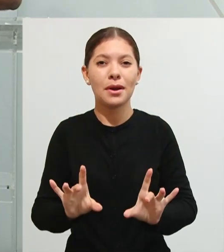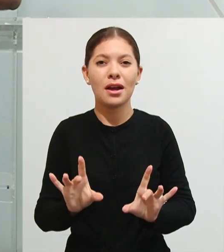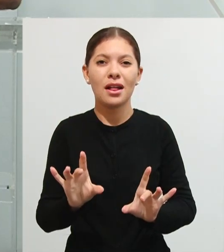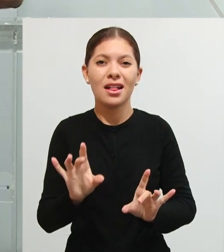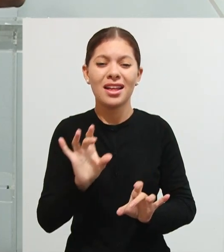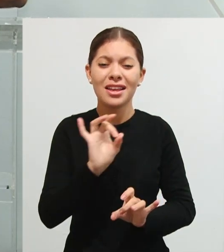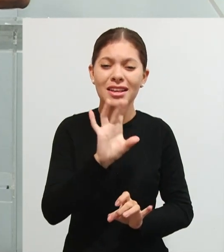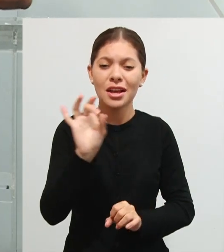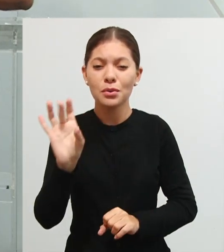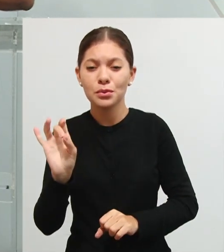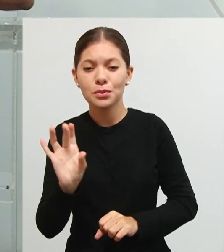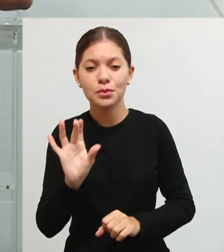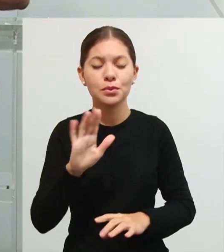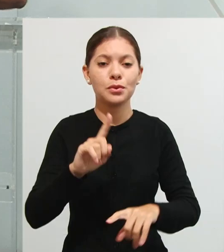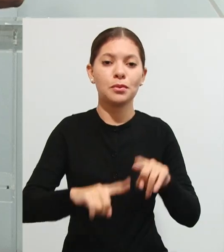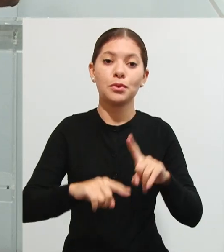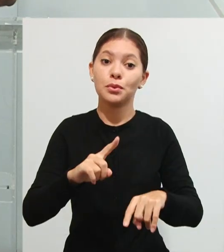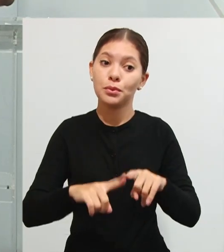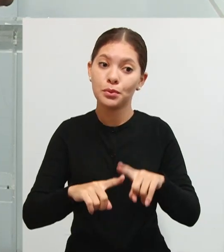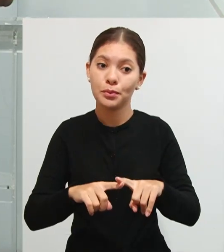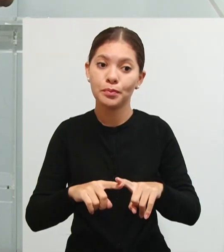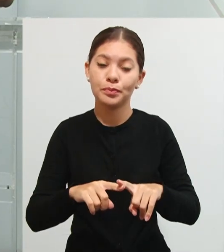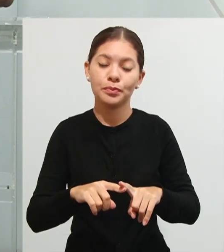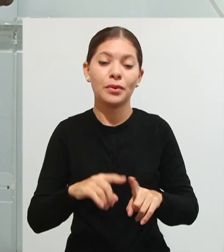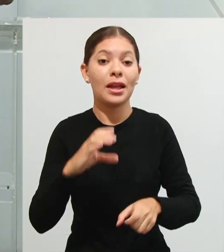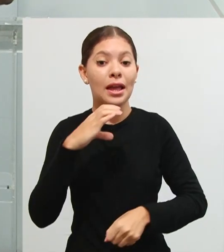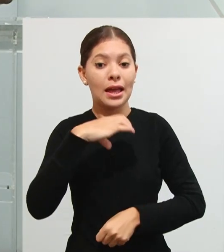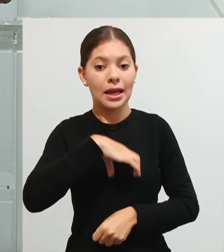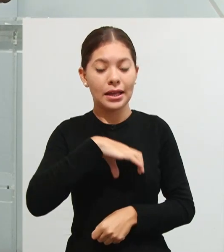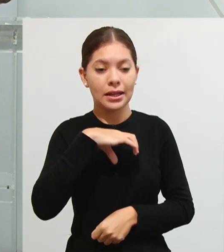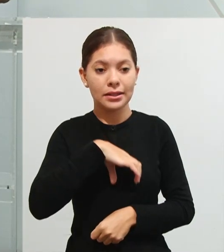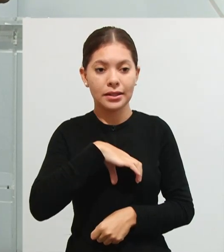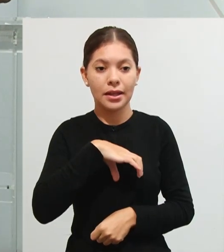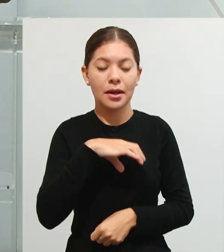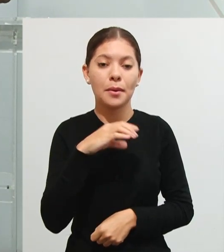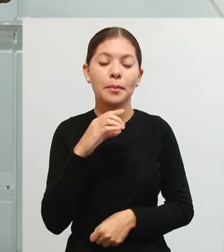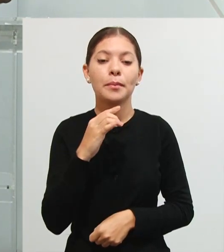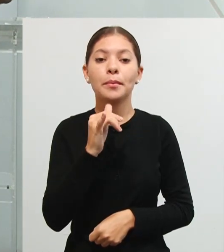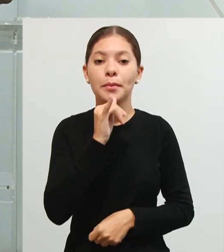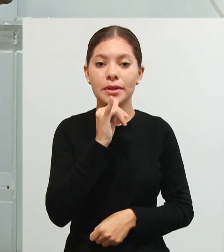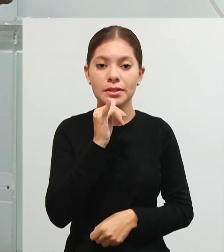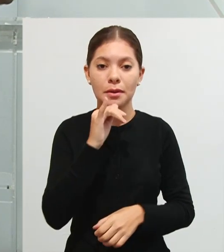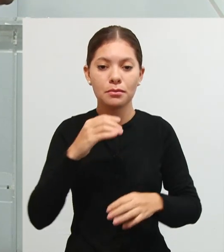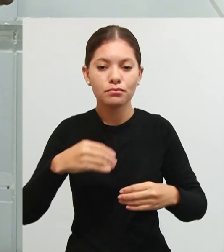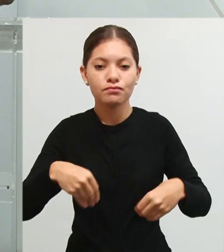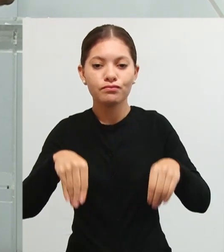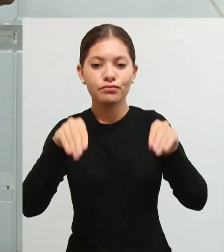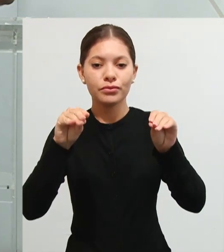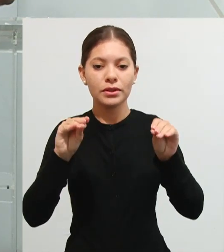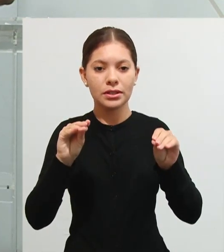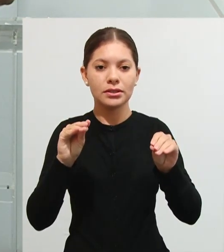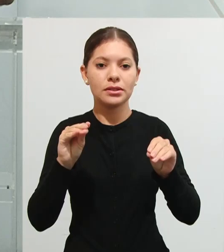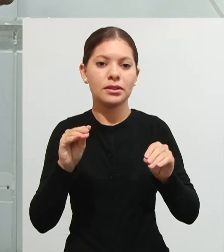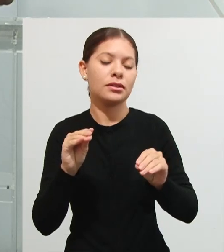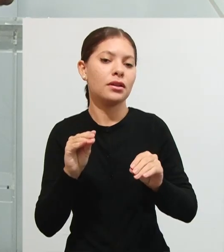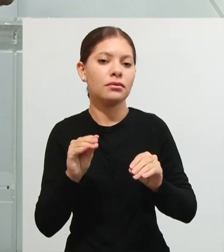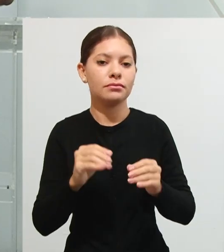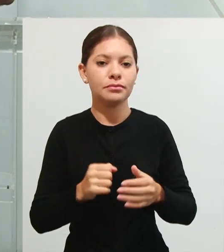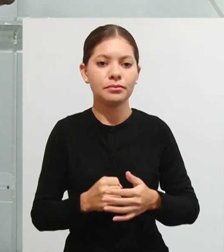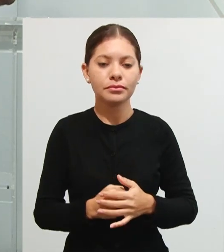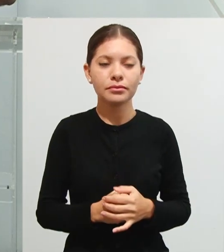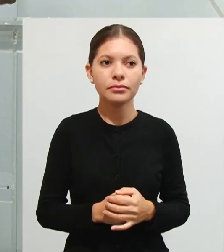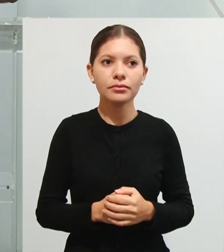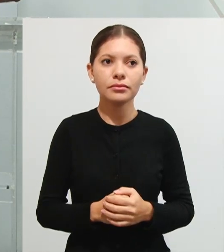de produto. No caso da Inglaterra, nessa época citada, se especializaram na produção de tecidos, na produção têxtil, na indústria